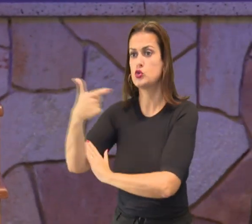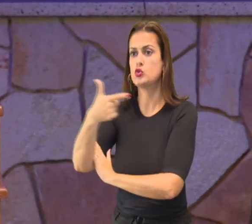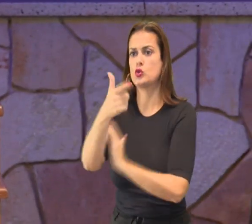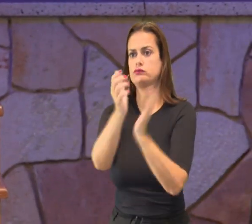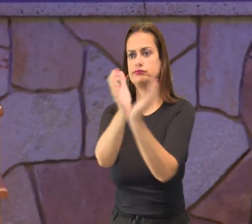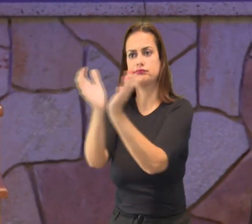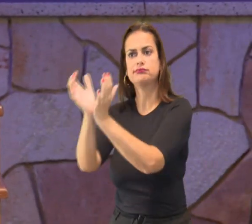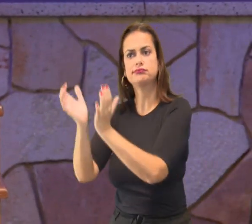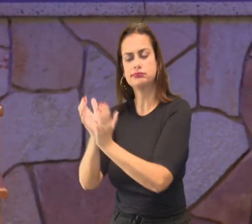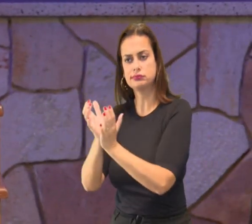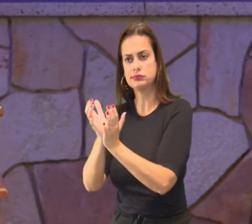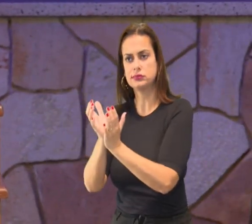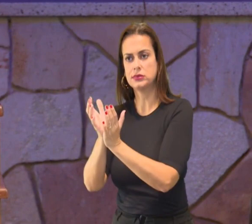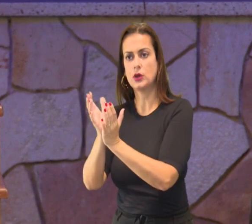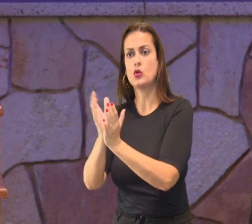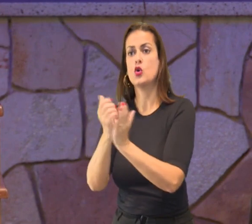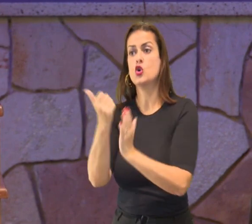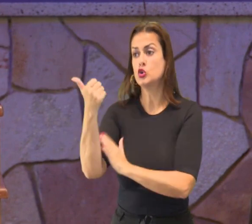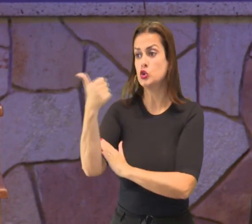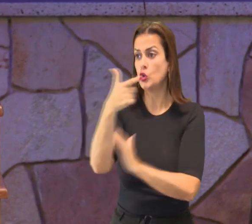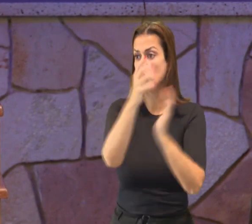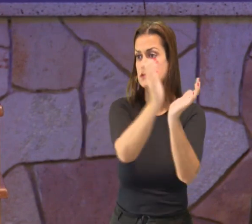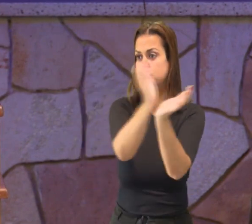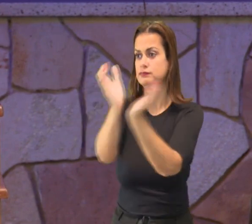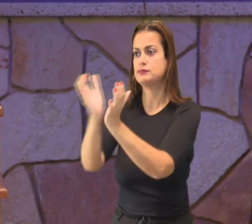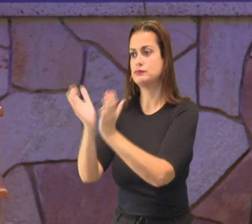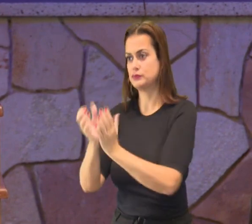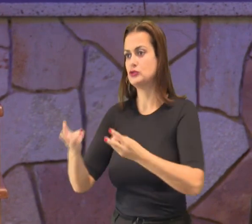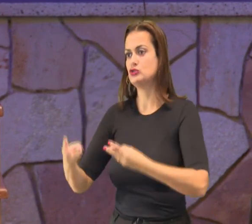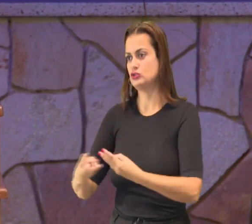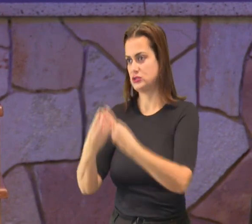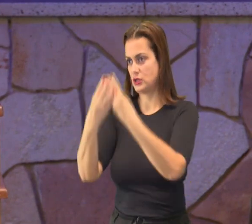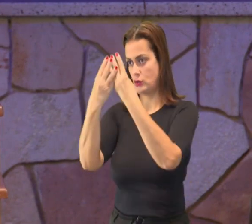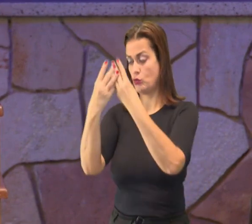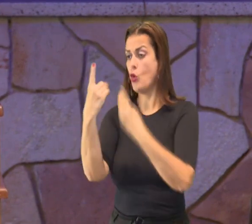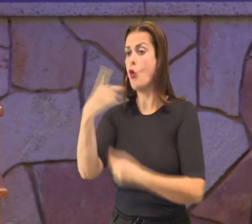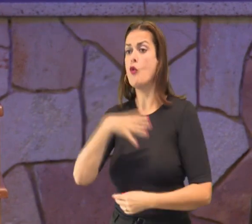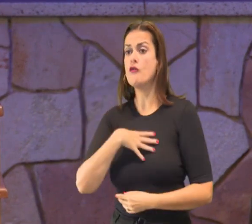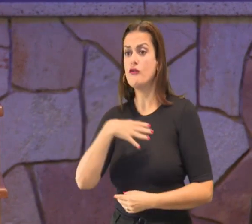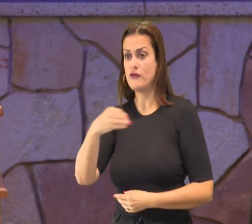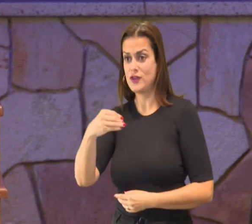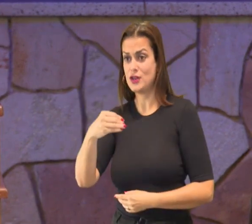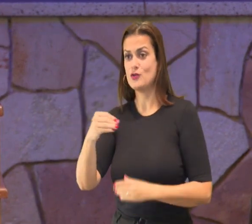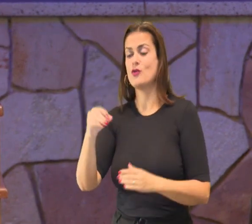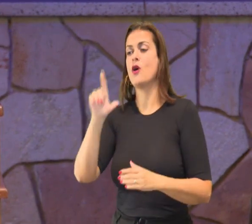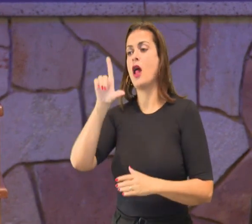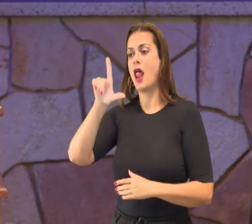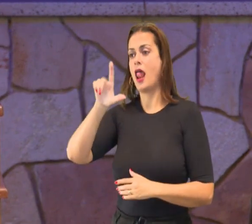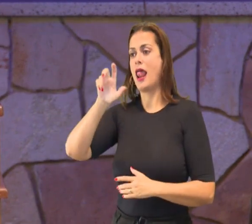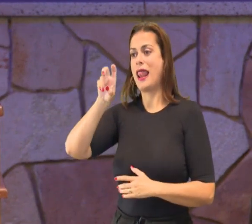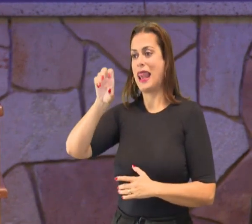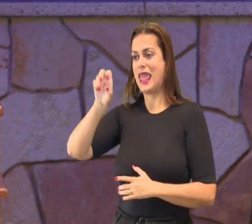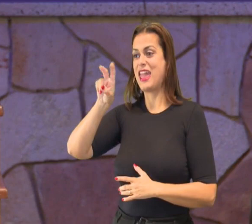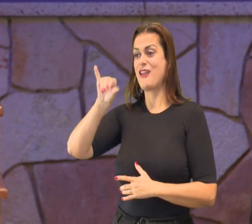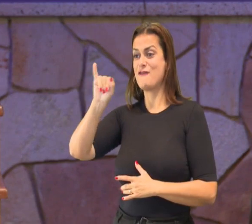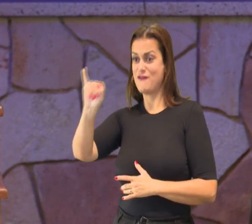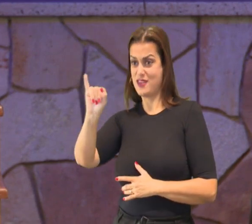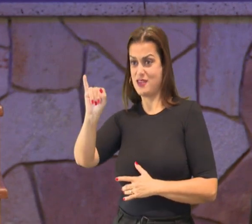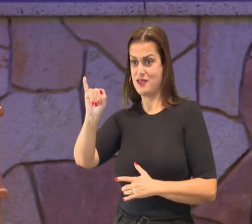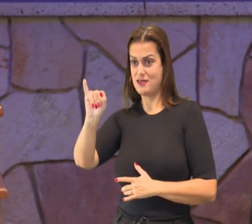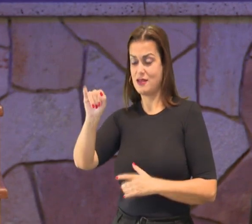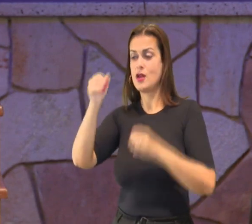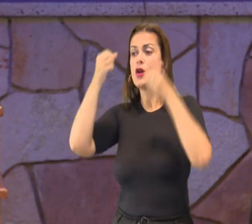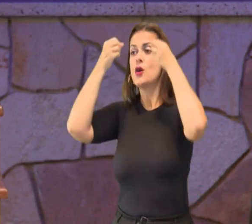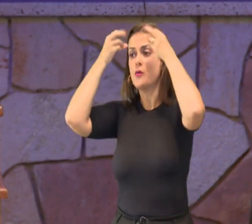irão compor as 12 tribos de Israel. Um desses filhos se chamava Levi. Moisés, Arão